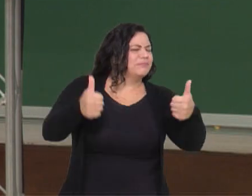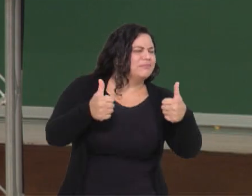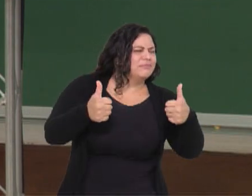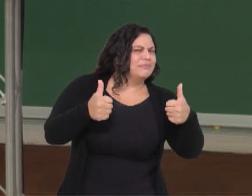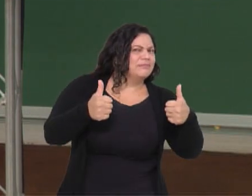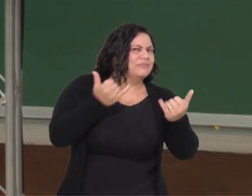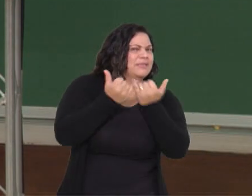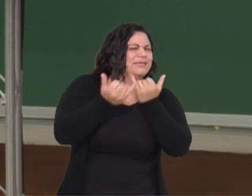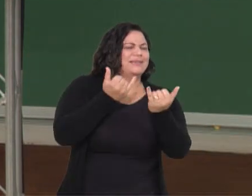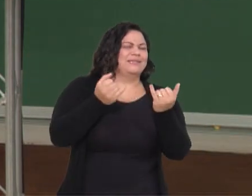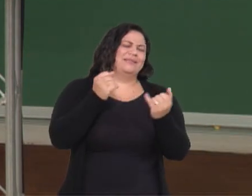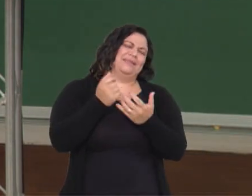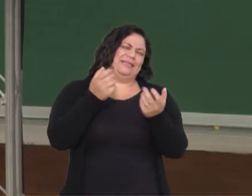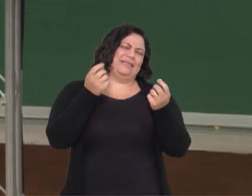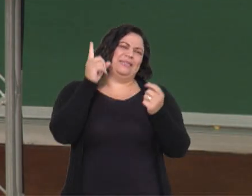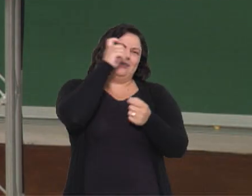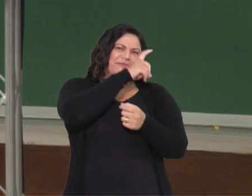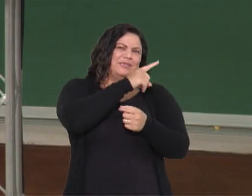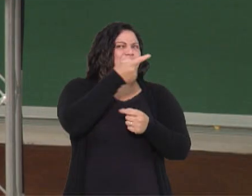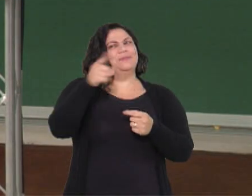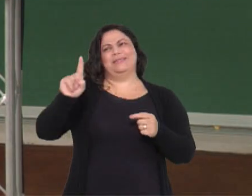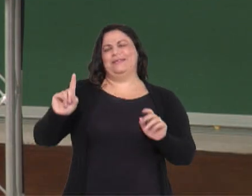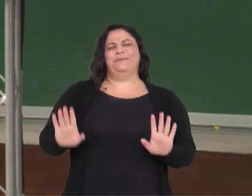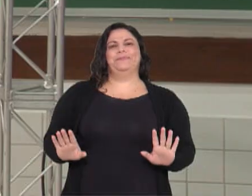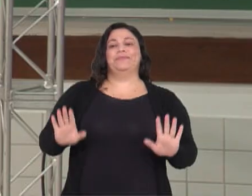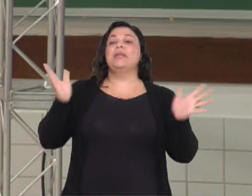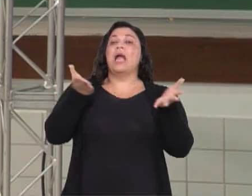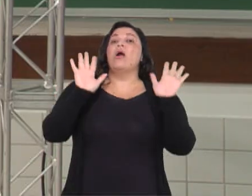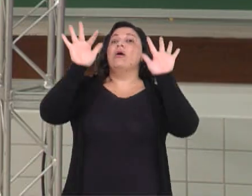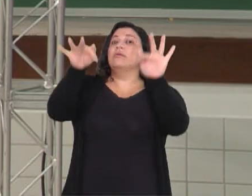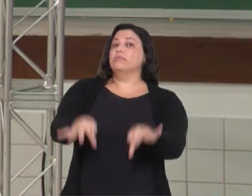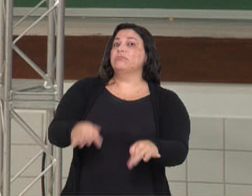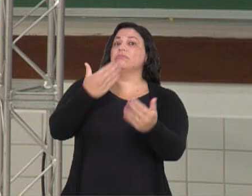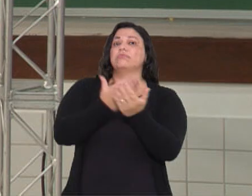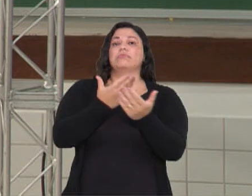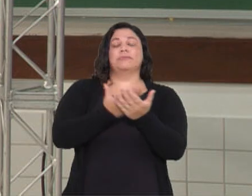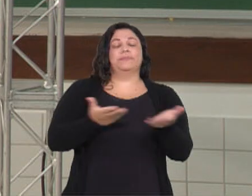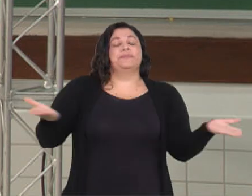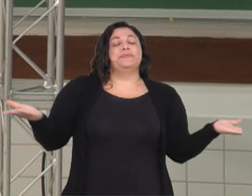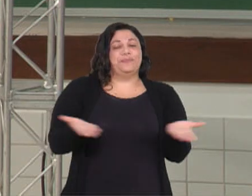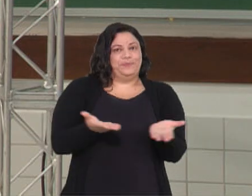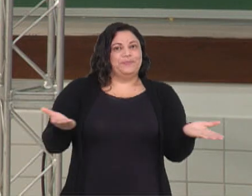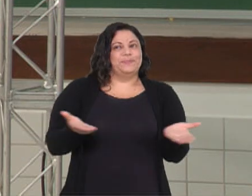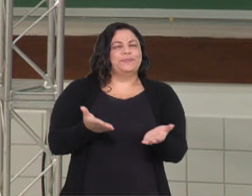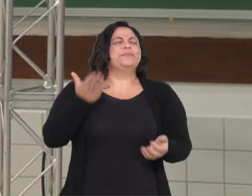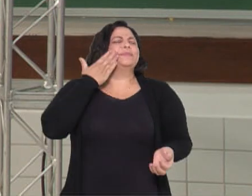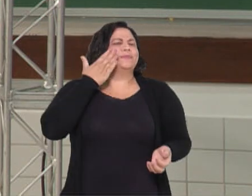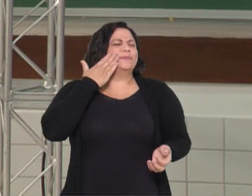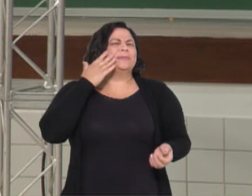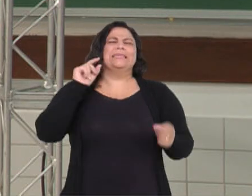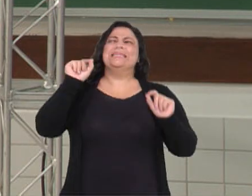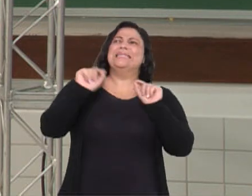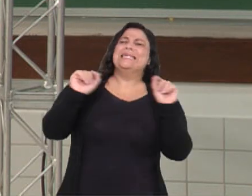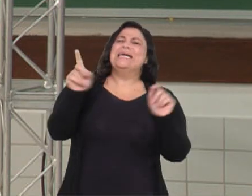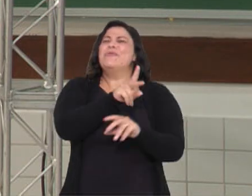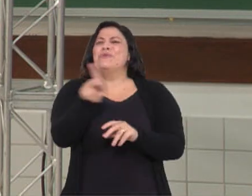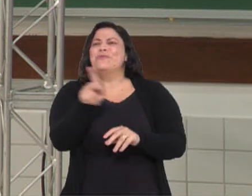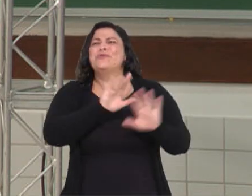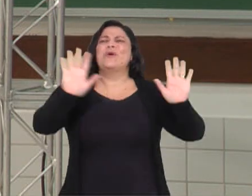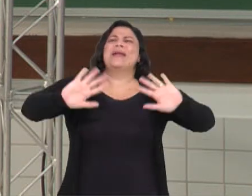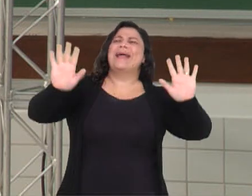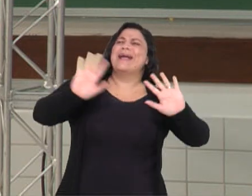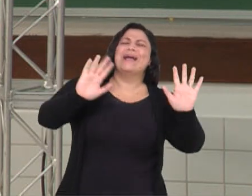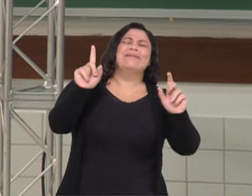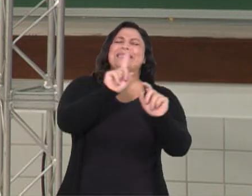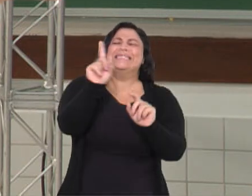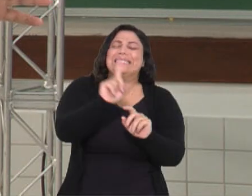exercício, mas não é. Gente, encerrando nossa aula hoje, não é? Eu sei que aí vocês devem estar falando, não, professor, não